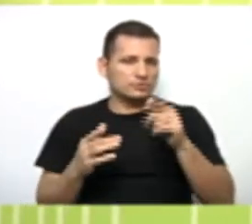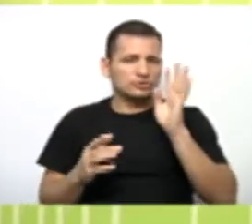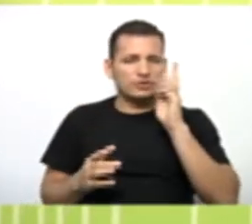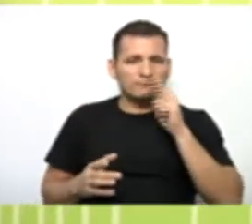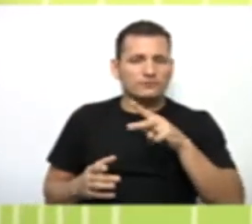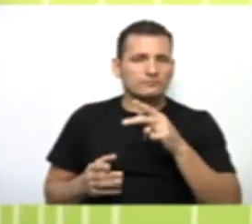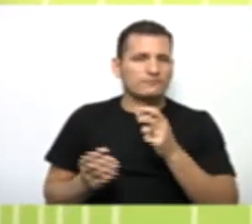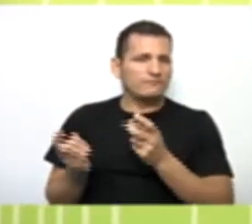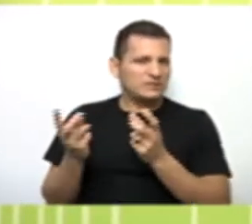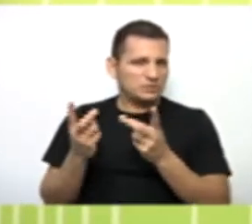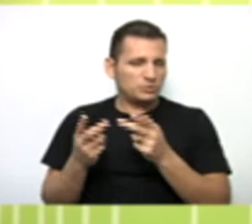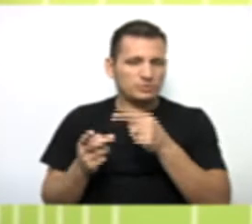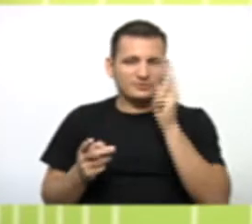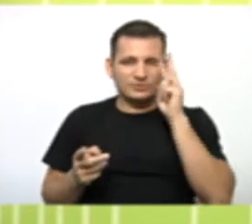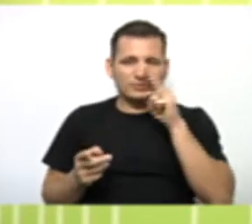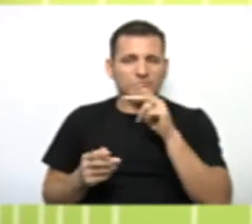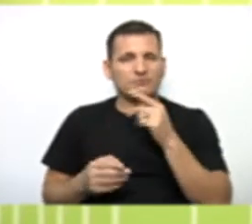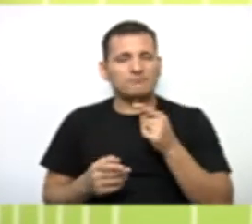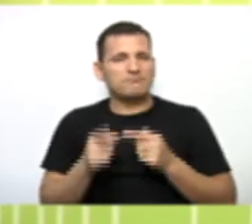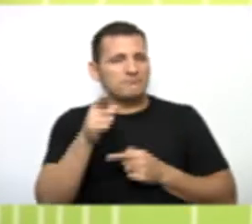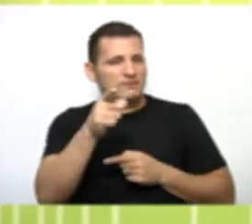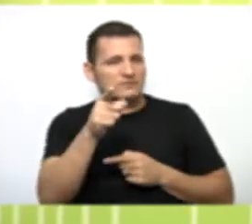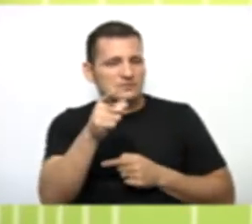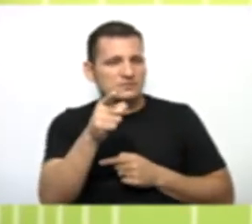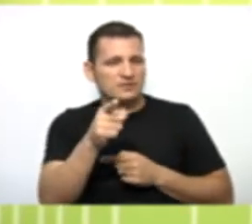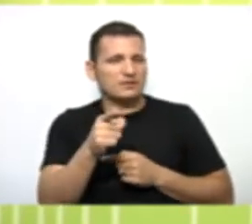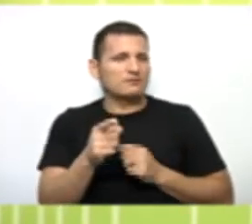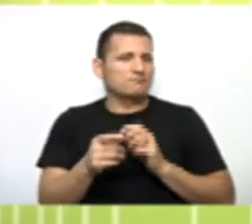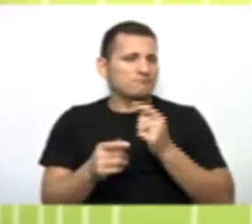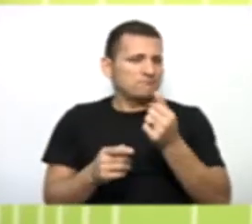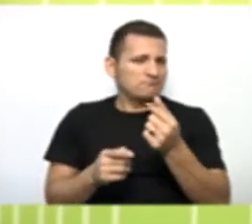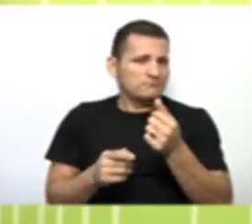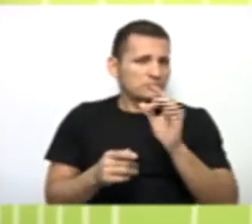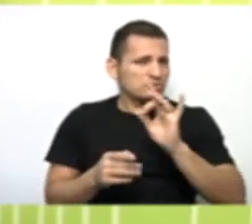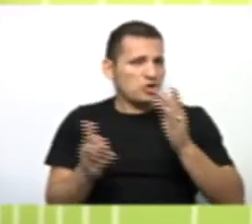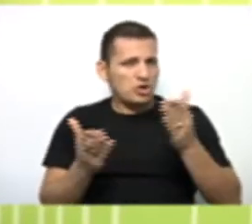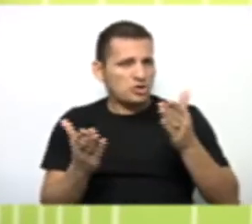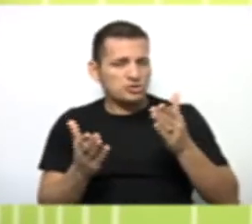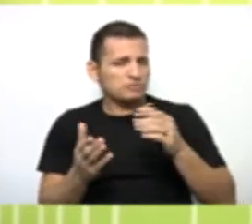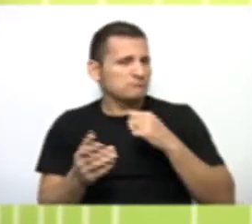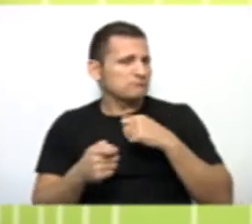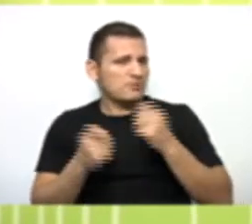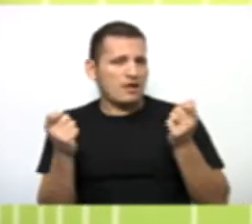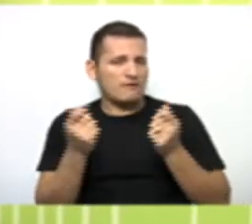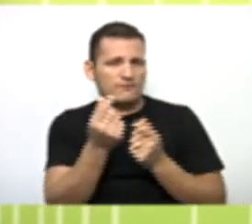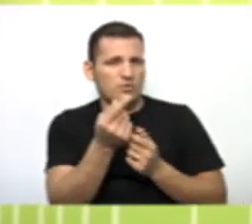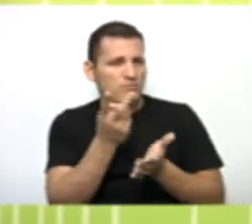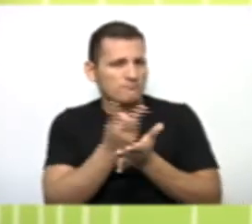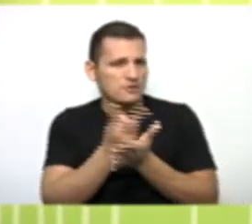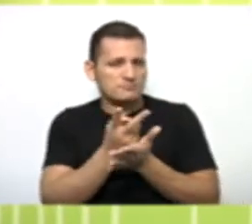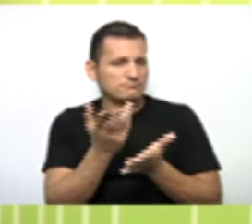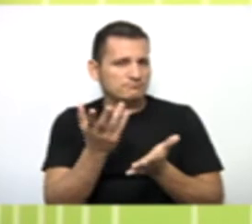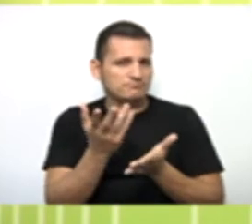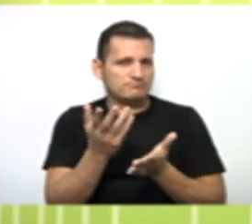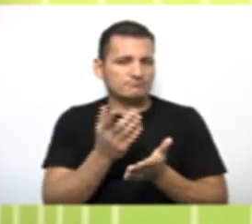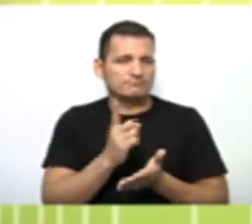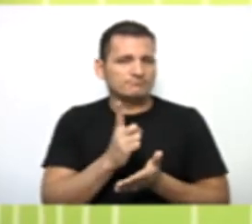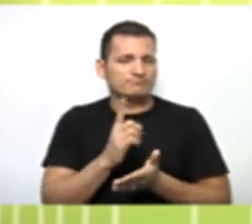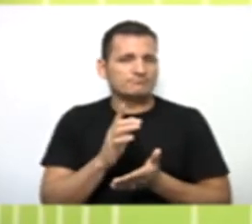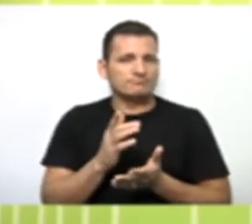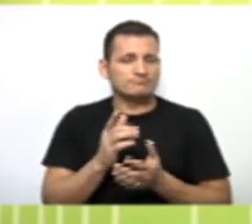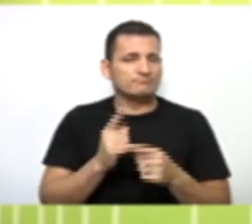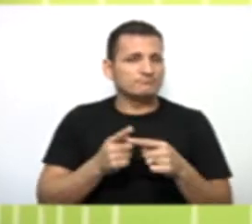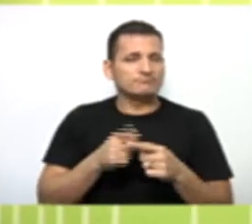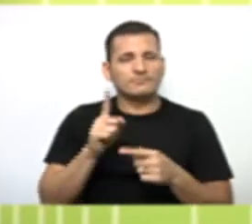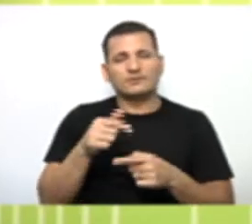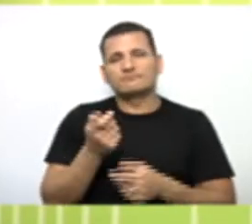assim, olha, para você é tanto, e só hoje, hein? Não dá para segurar esse preço mais um tempo, não. Por quê? Não é? Aí que entra o